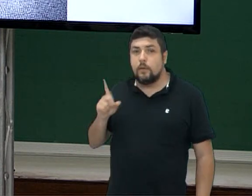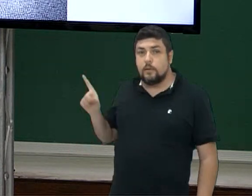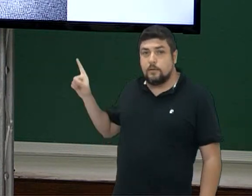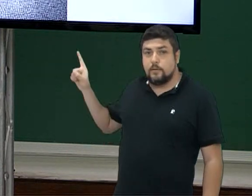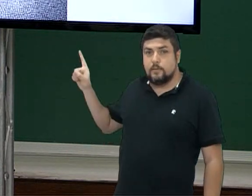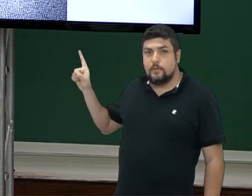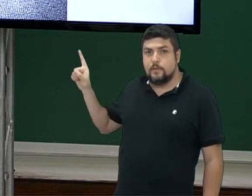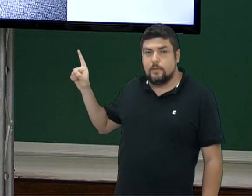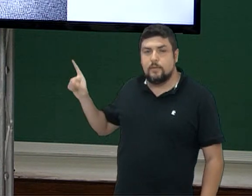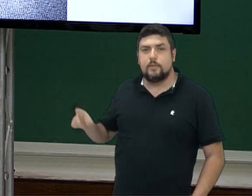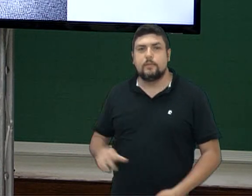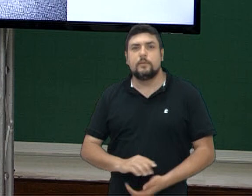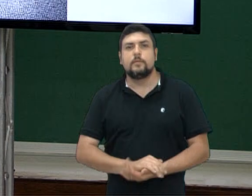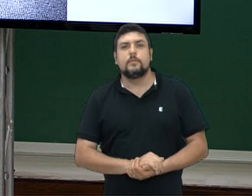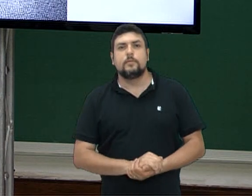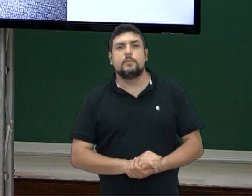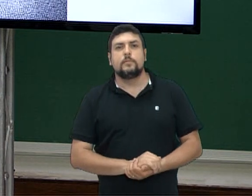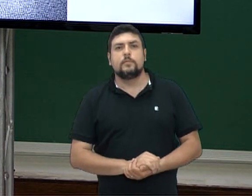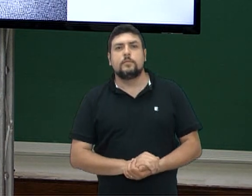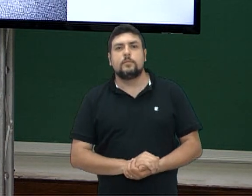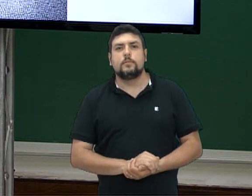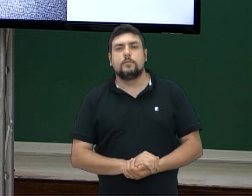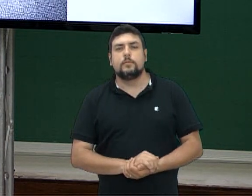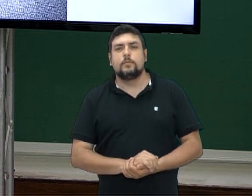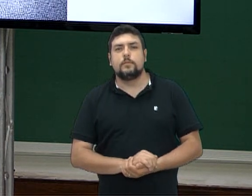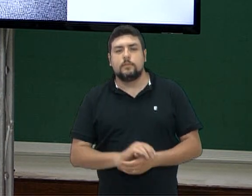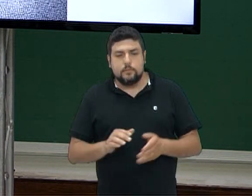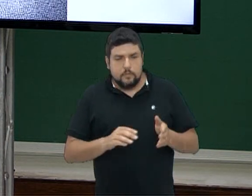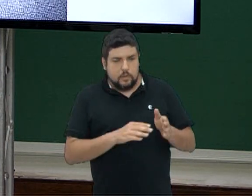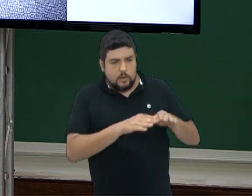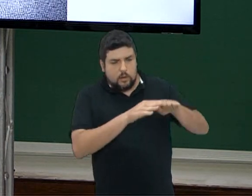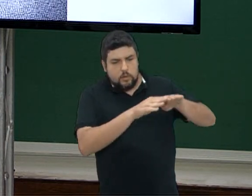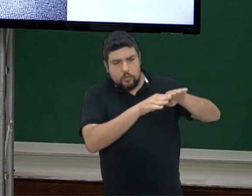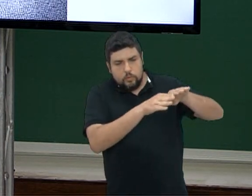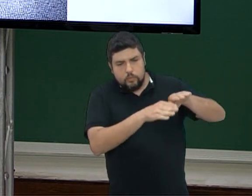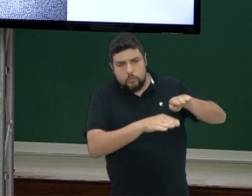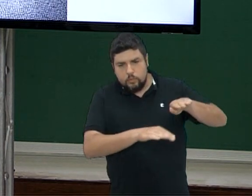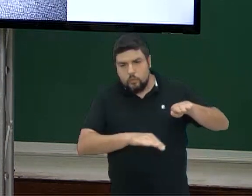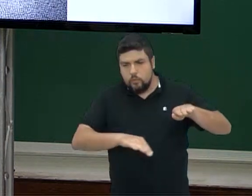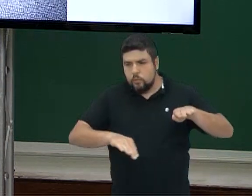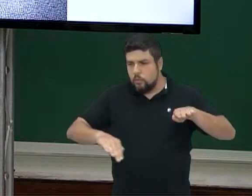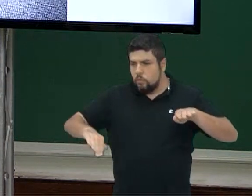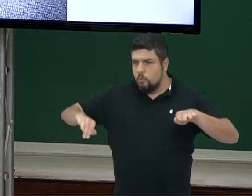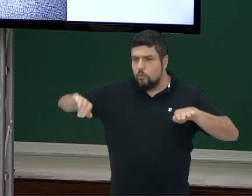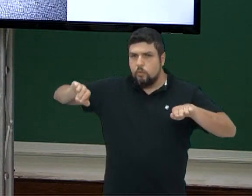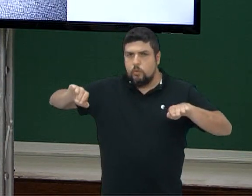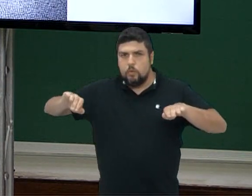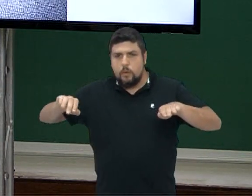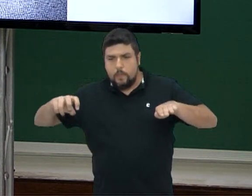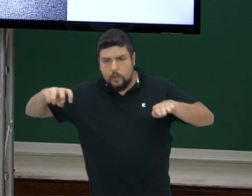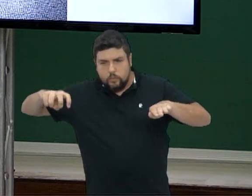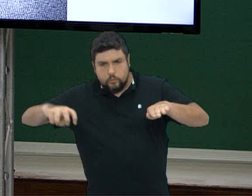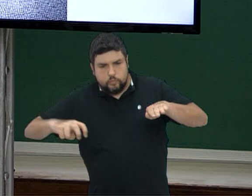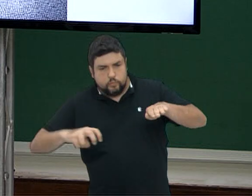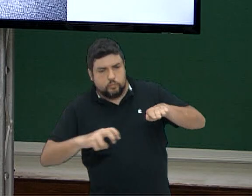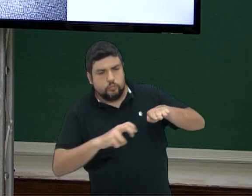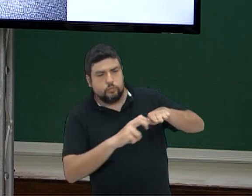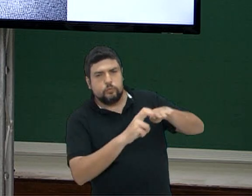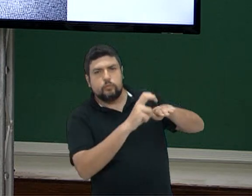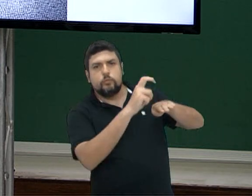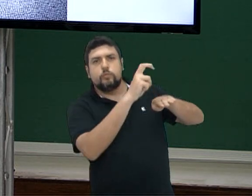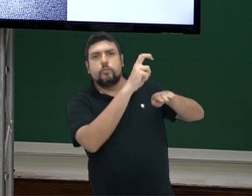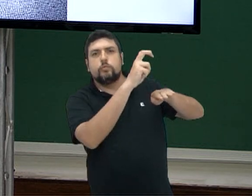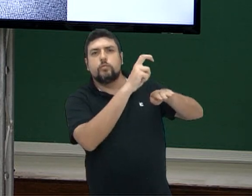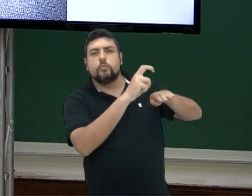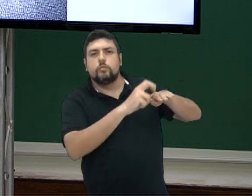skatista. Essa parte vertical da piscina é onde eles mandavam suas manobras, que tinha origem das